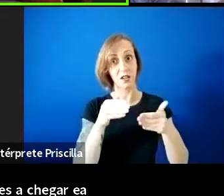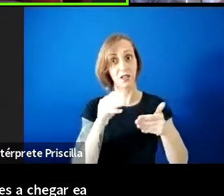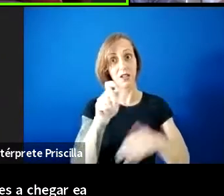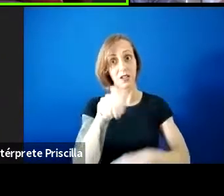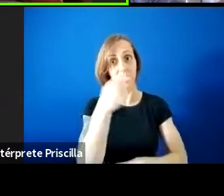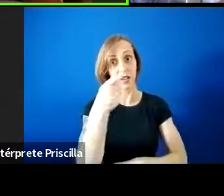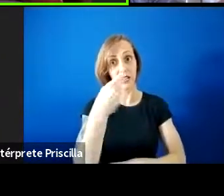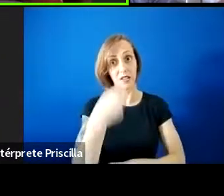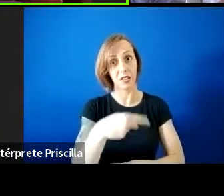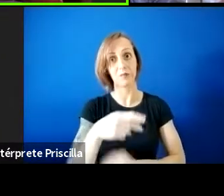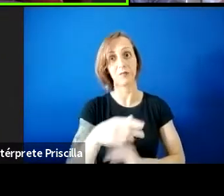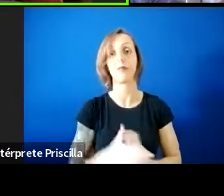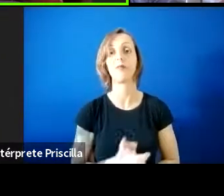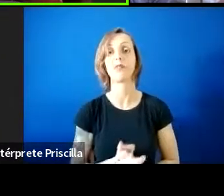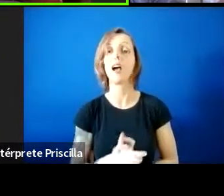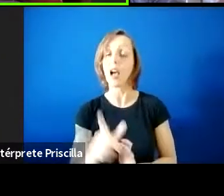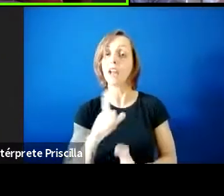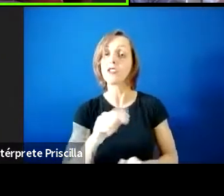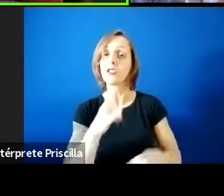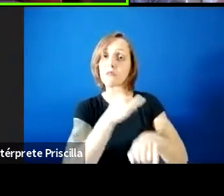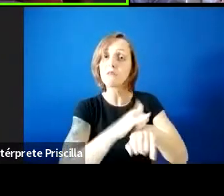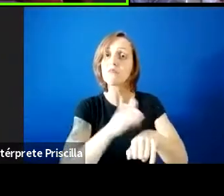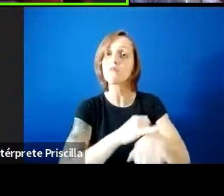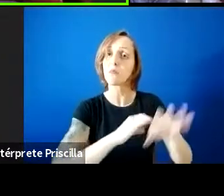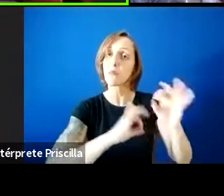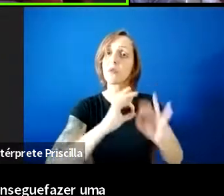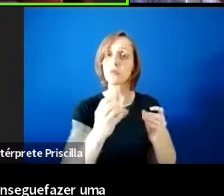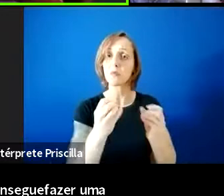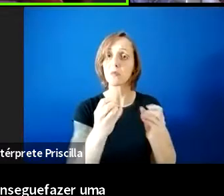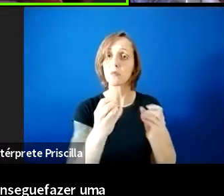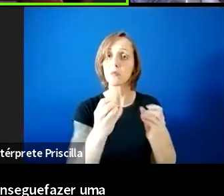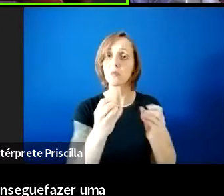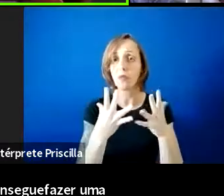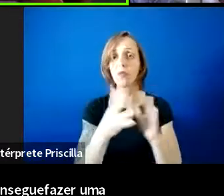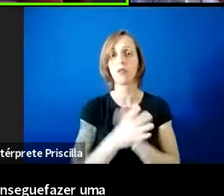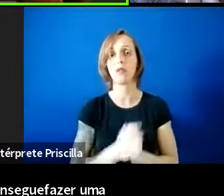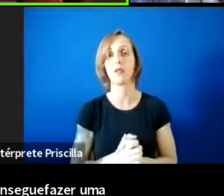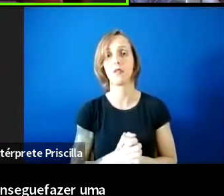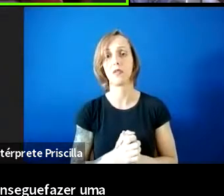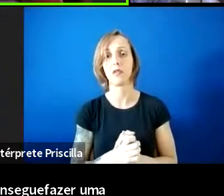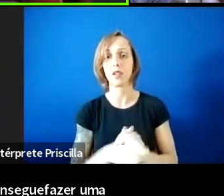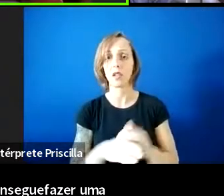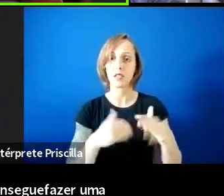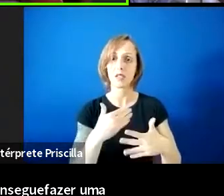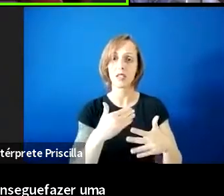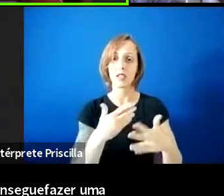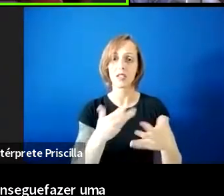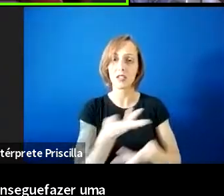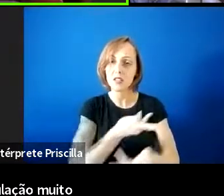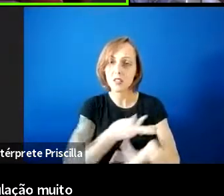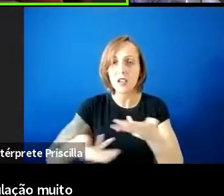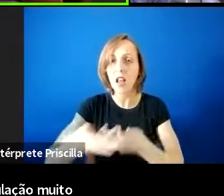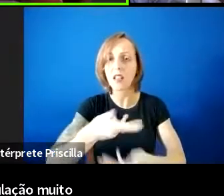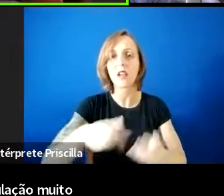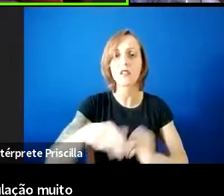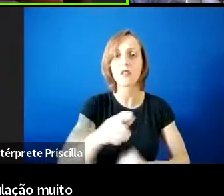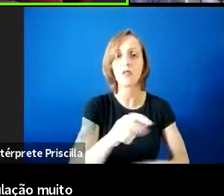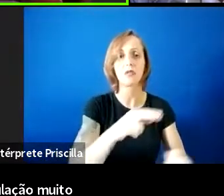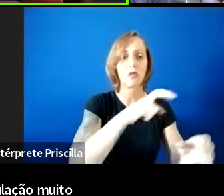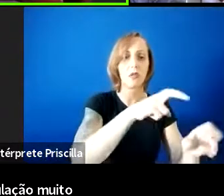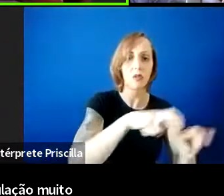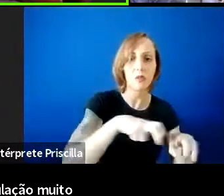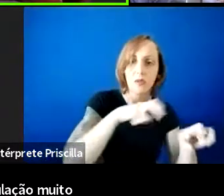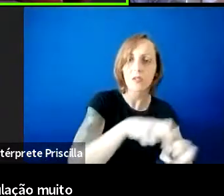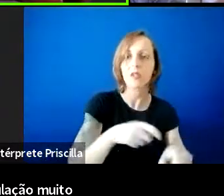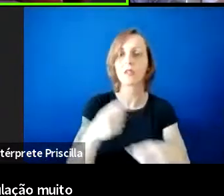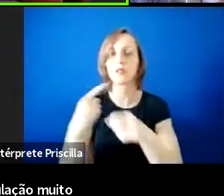articulação muito boa, uma organização entre movimentos do campo e a cidade, que fazem parte da Via Campesina. Então,